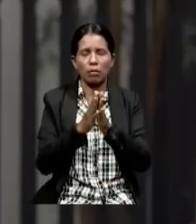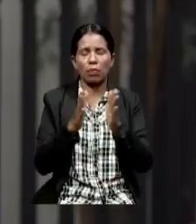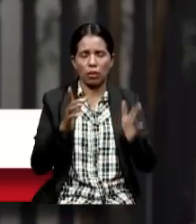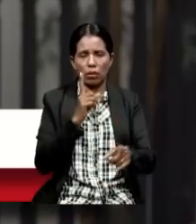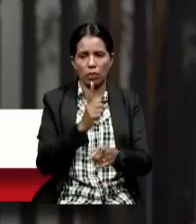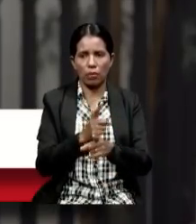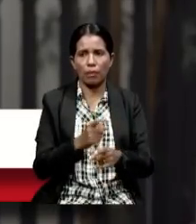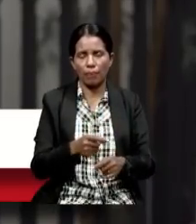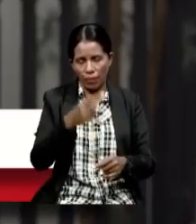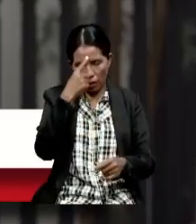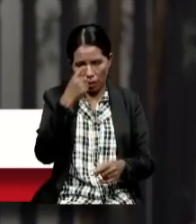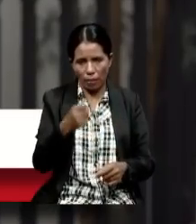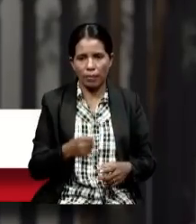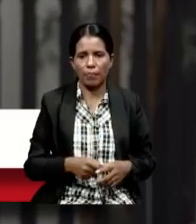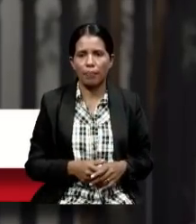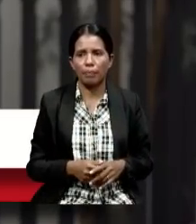Tanta